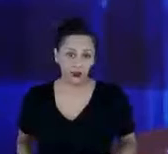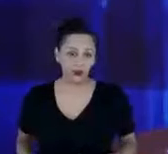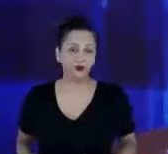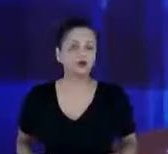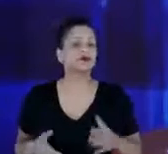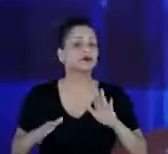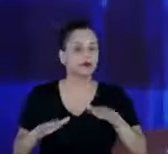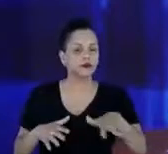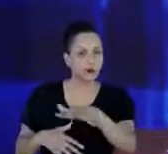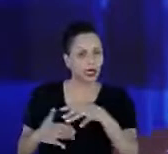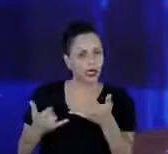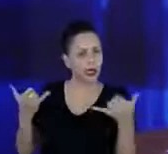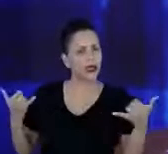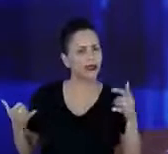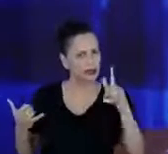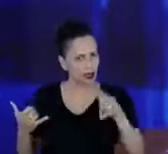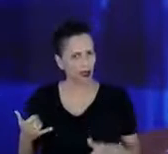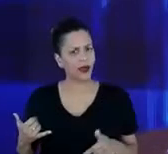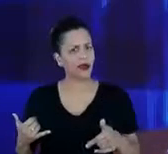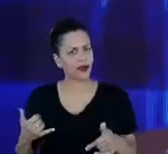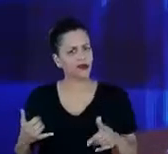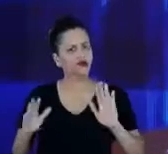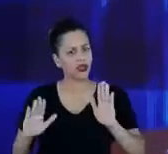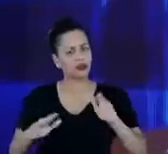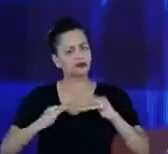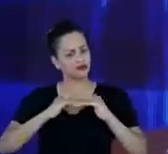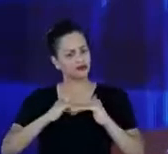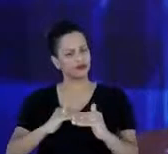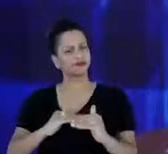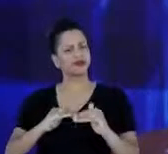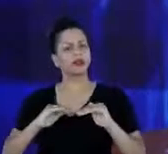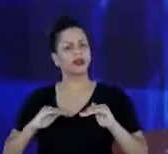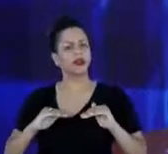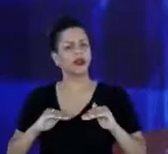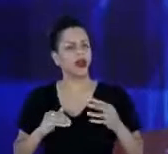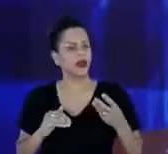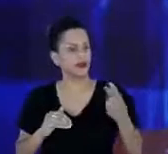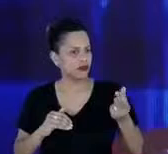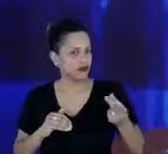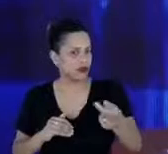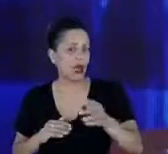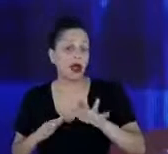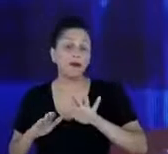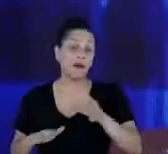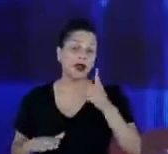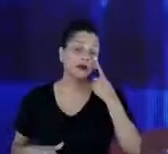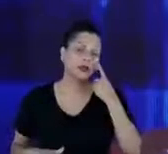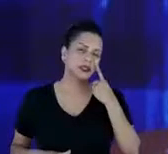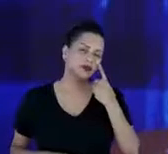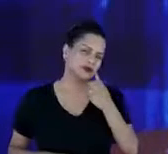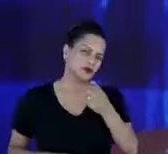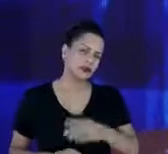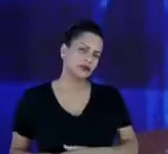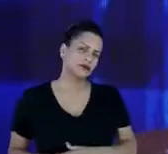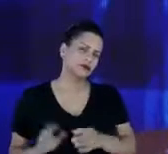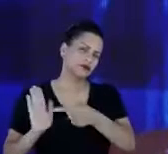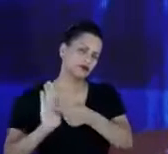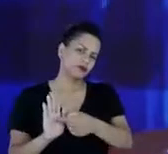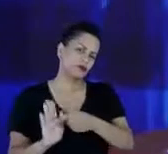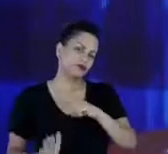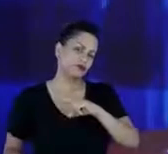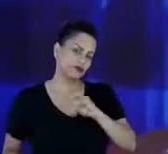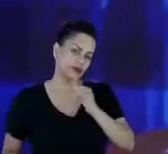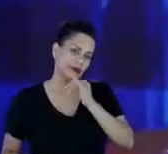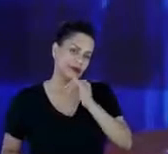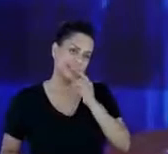uma indústria é muito estabelecida mas mesmo assim eu fiquei pensando enquanto você apresentou é a 15 anos atrás